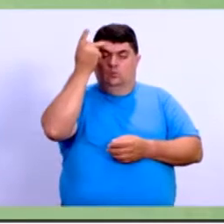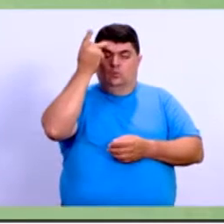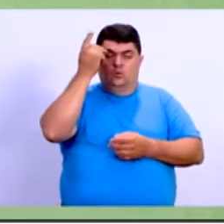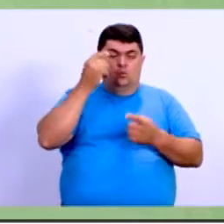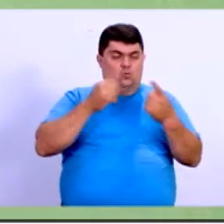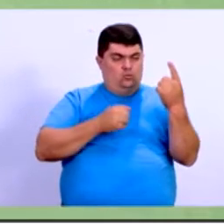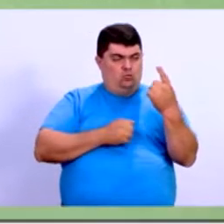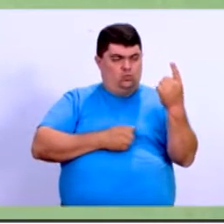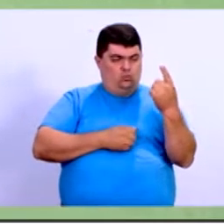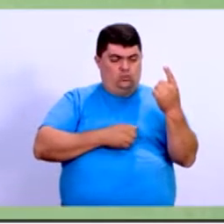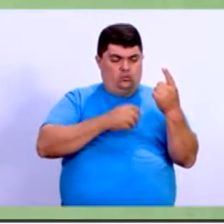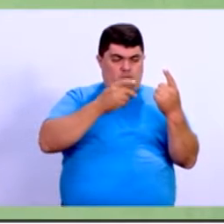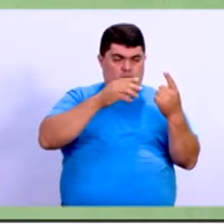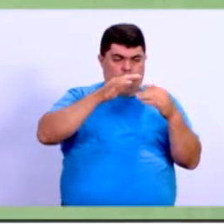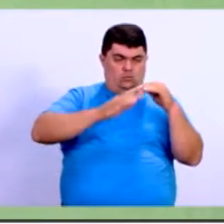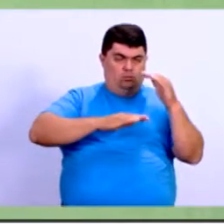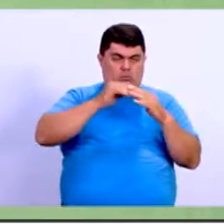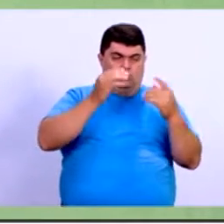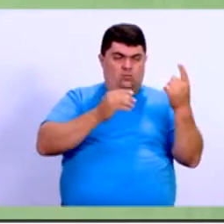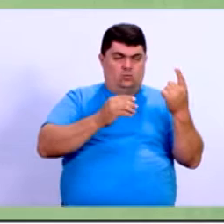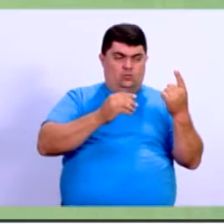possui um CPF,